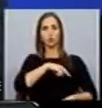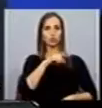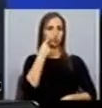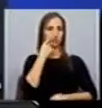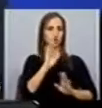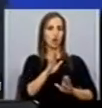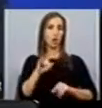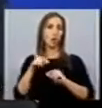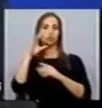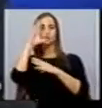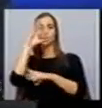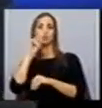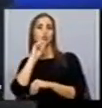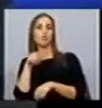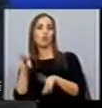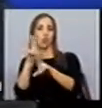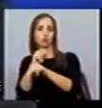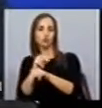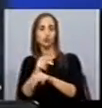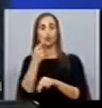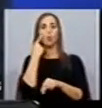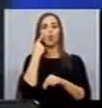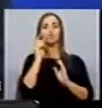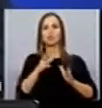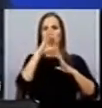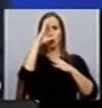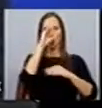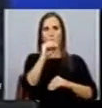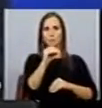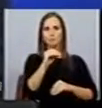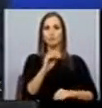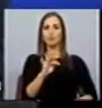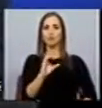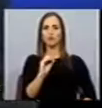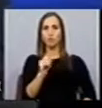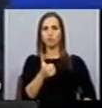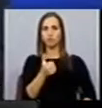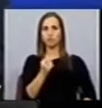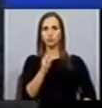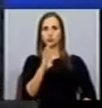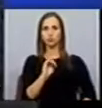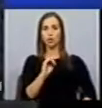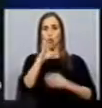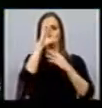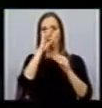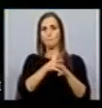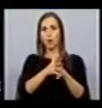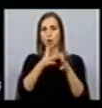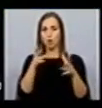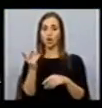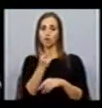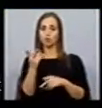passar a conhecer. Vamos começar pelaquela que nós já conhecemos. Phobos é a maior lua das 2 que Marte